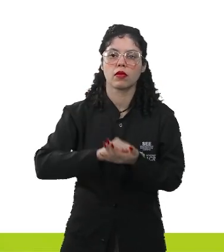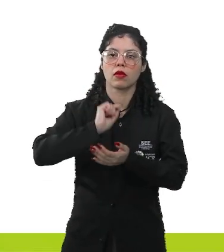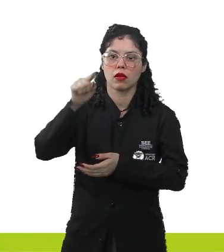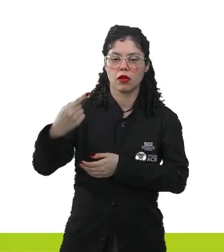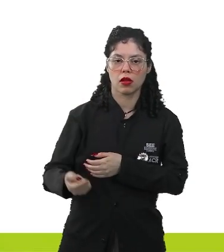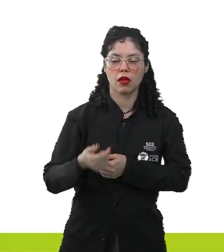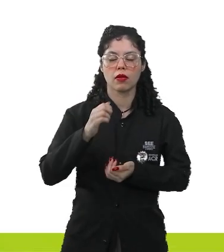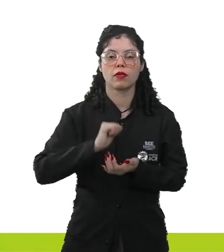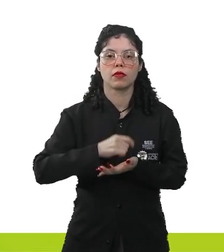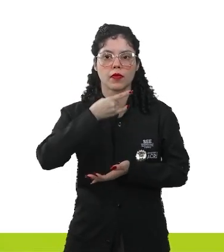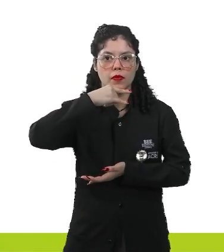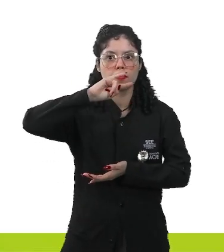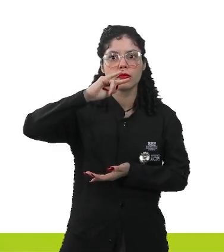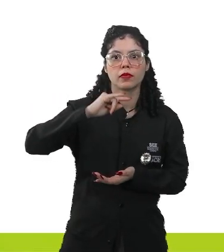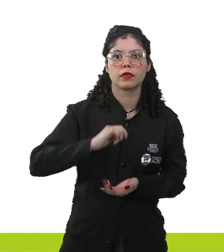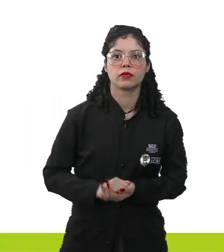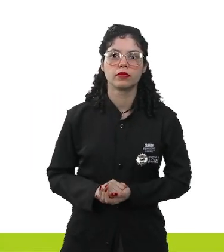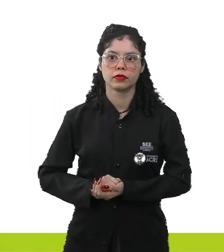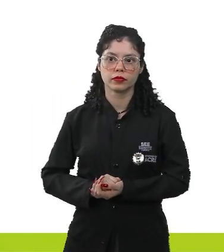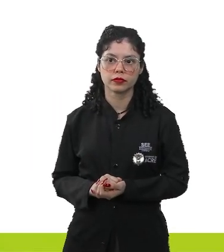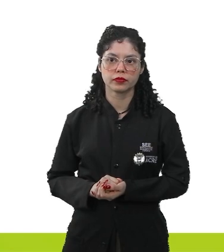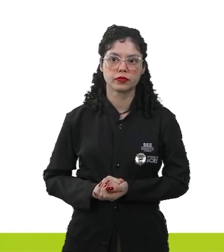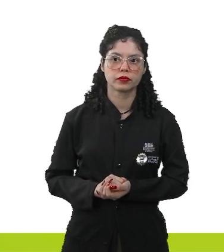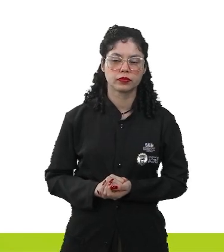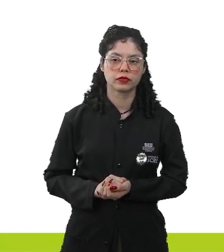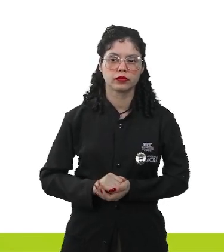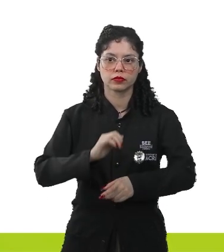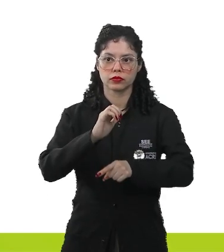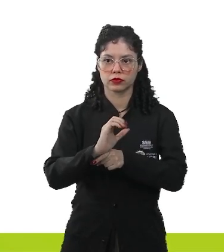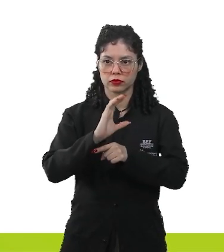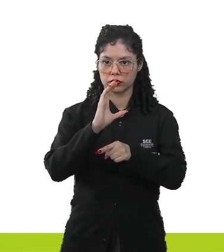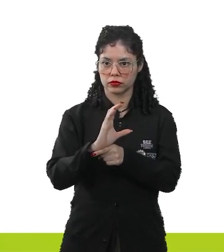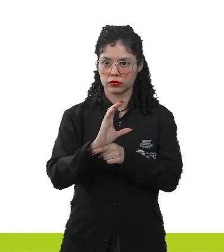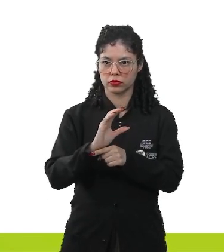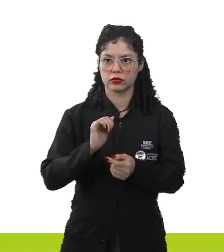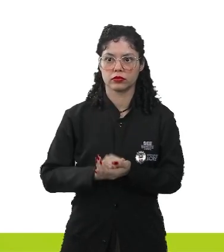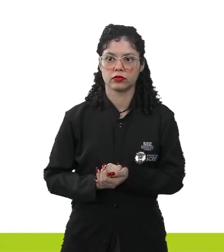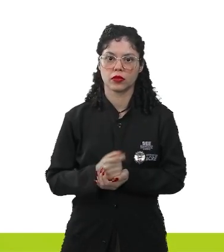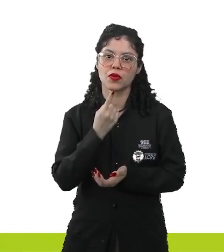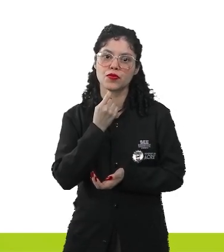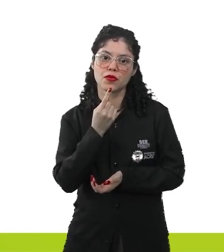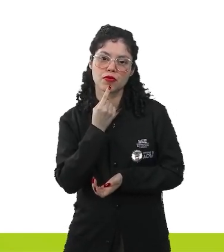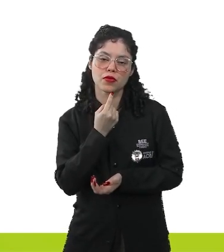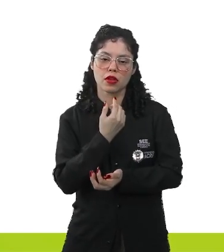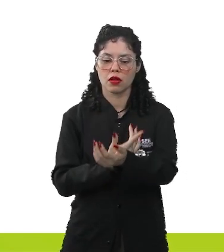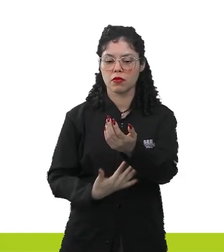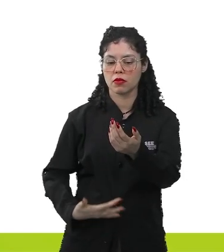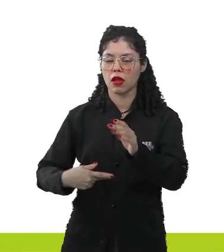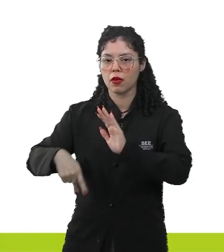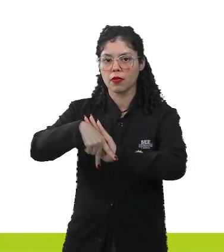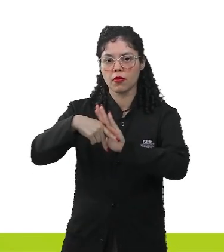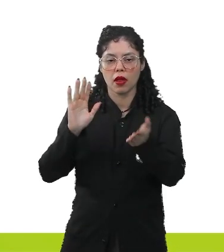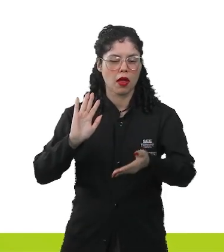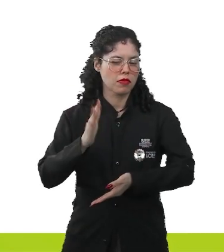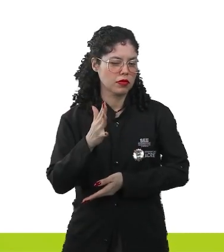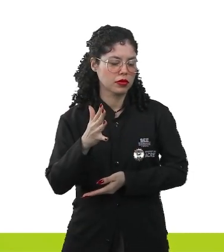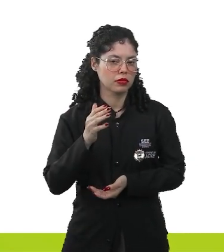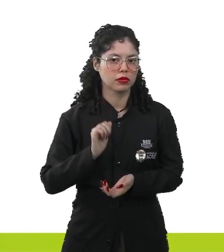hora, após a ingestão, a concentração de álcool C no sangue corresponde a